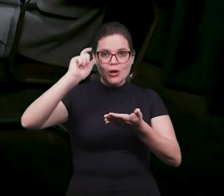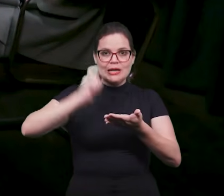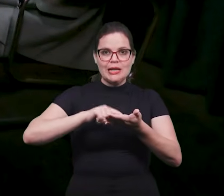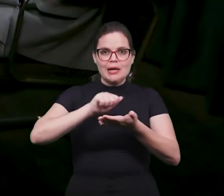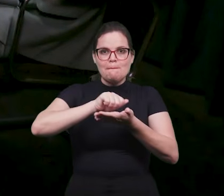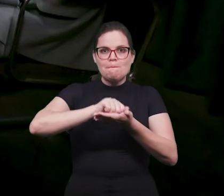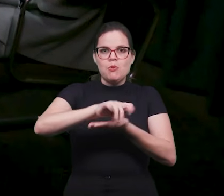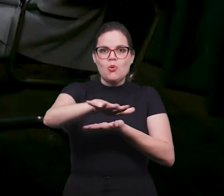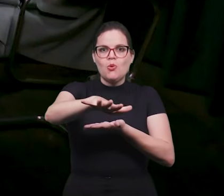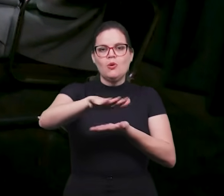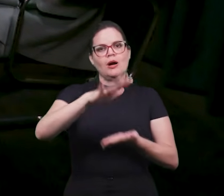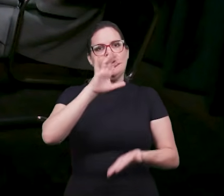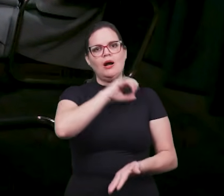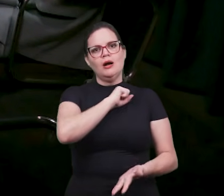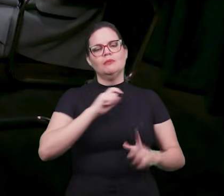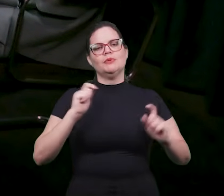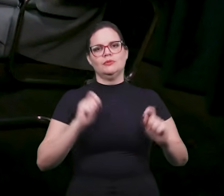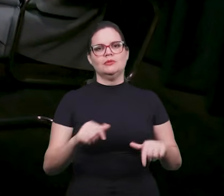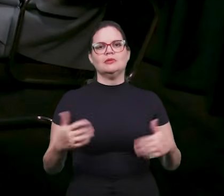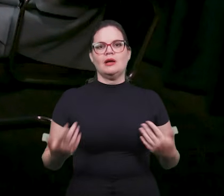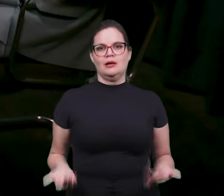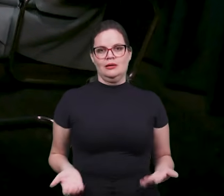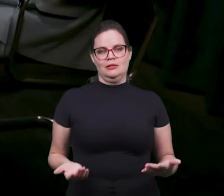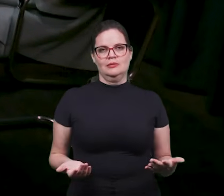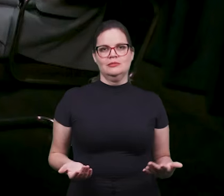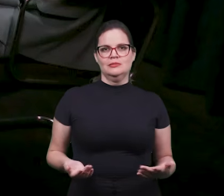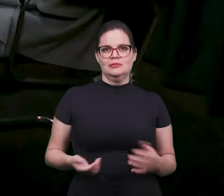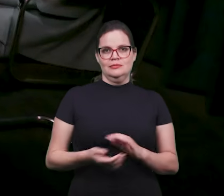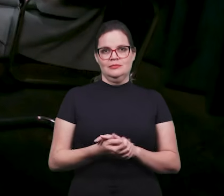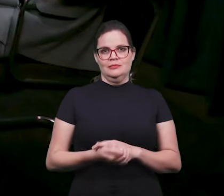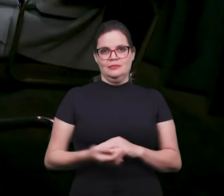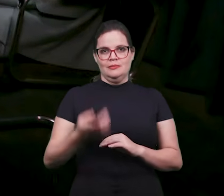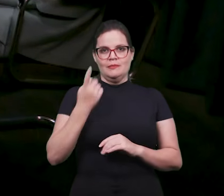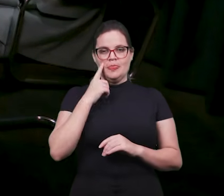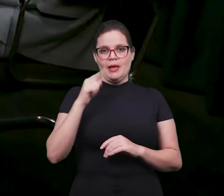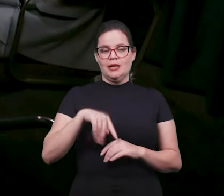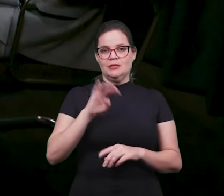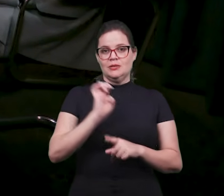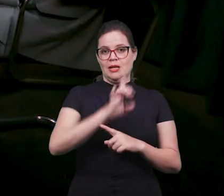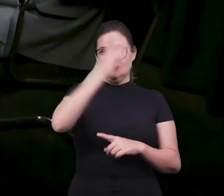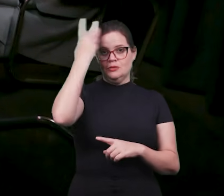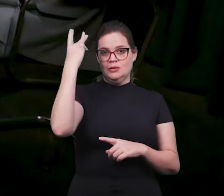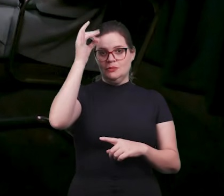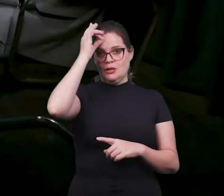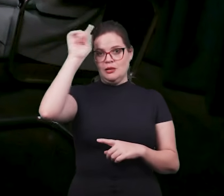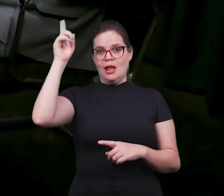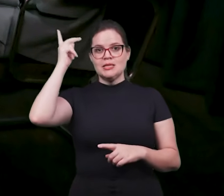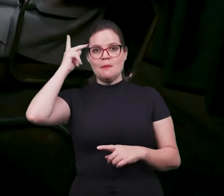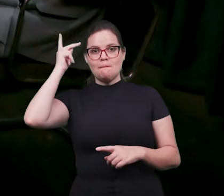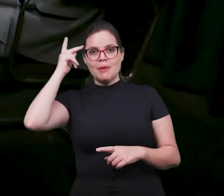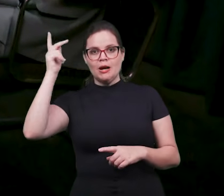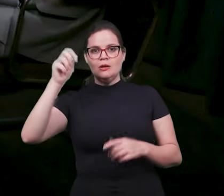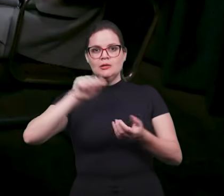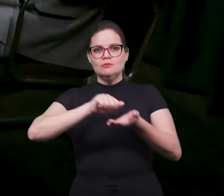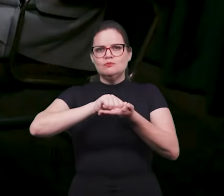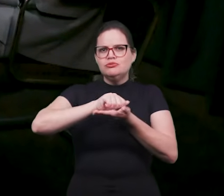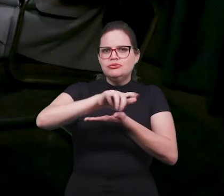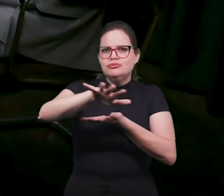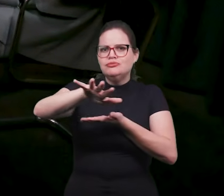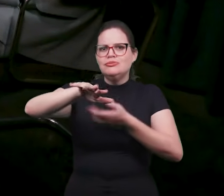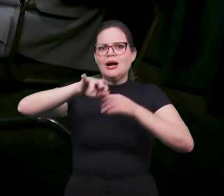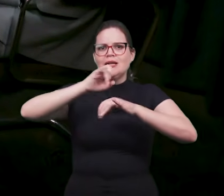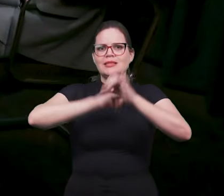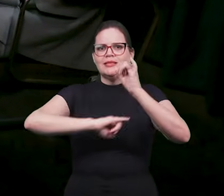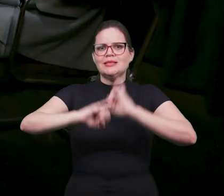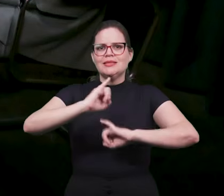Com um clique, né? Por que não? Vamos supor, é do Espírito Santo, é de São Paulo, e muitas vezes você vai anunciar, até na